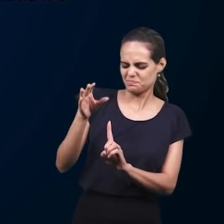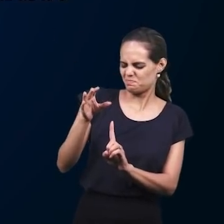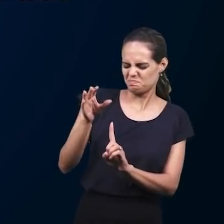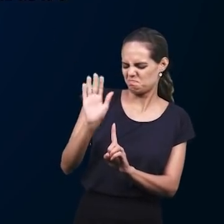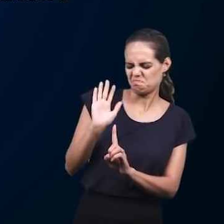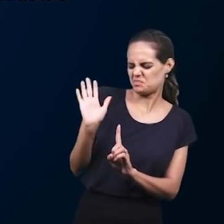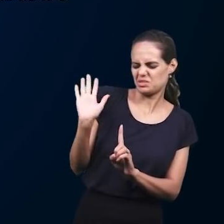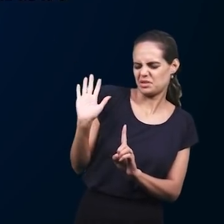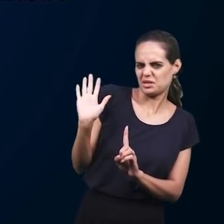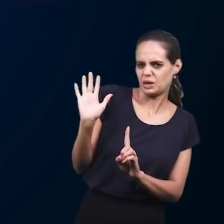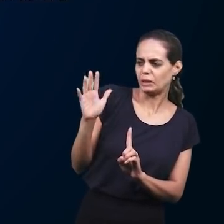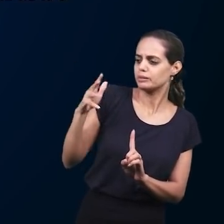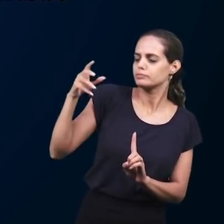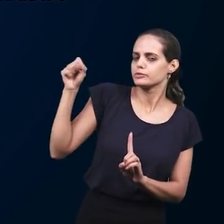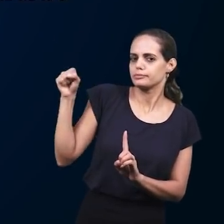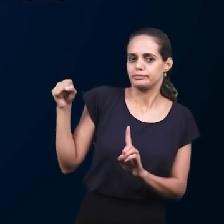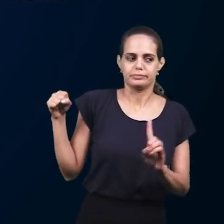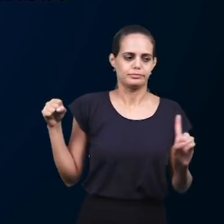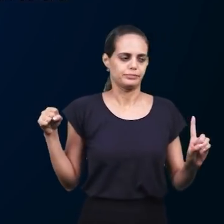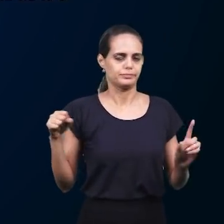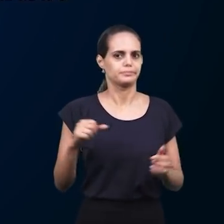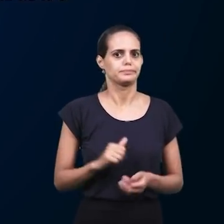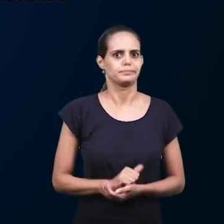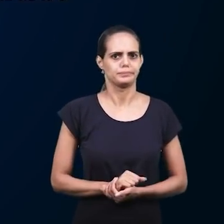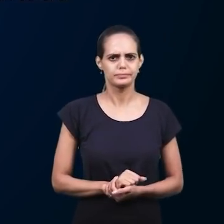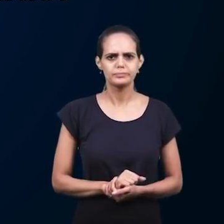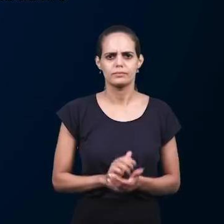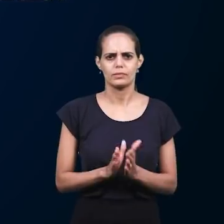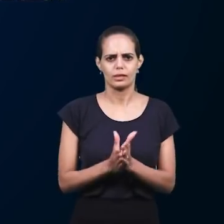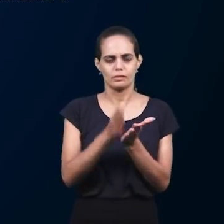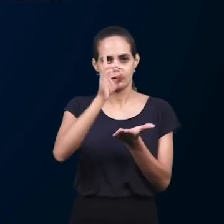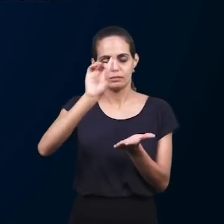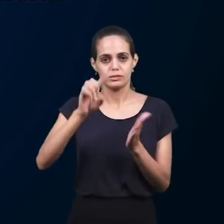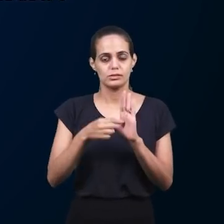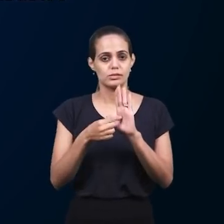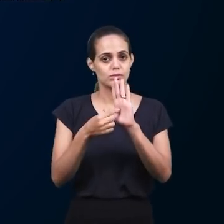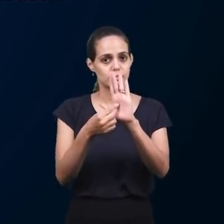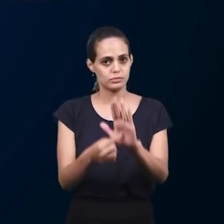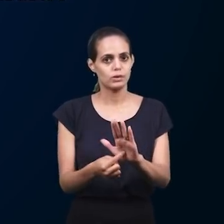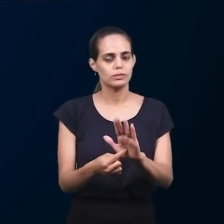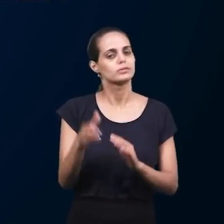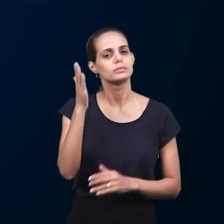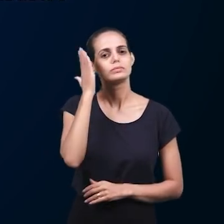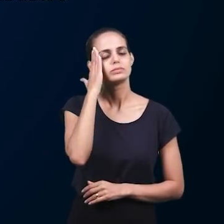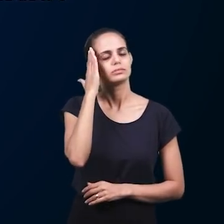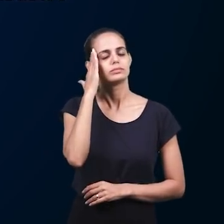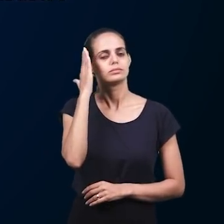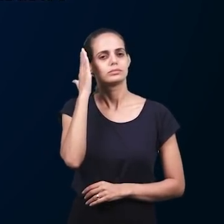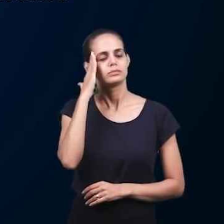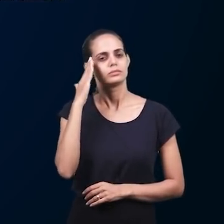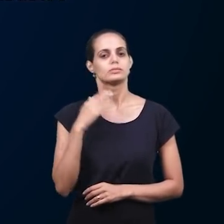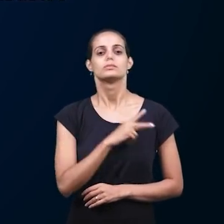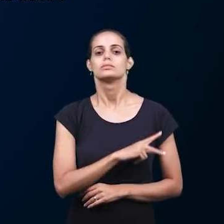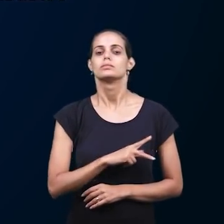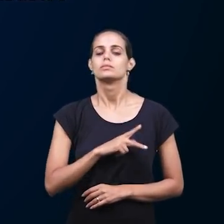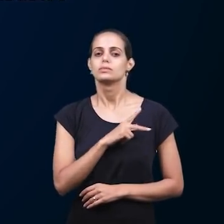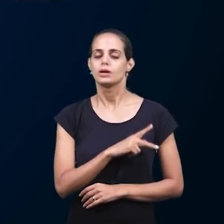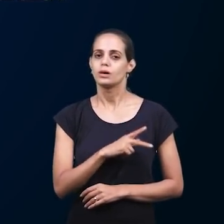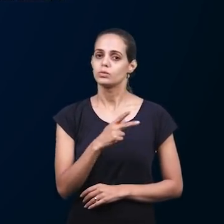a palavra, ela é repleta de textos que nos levam ao mesmo entendimento. O próprio apóstolo Paulo diz: